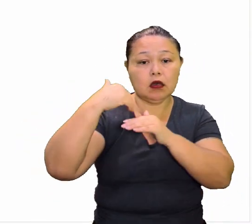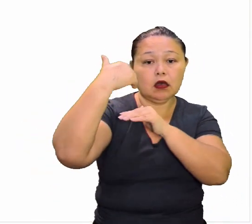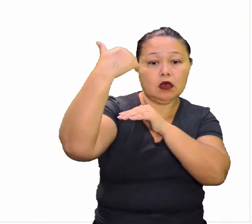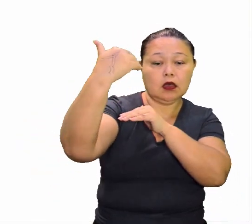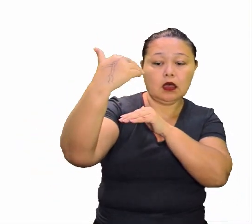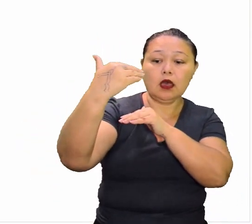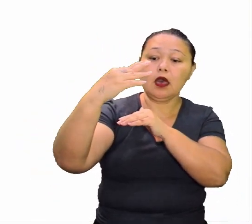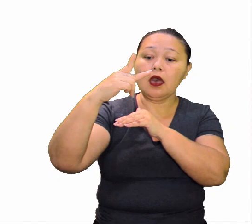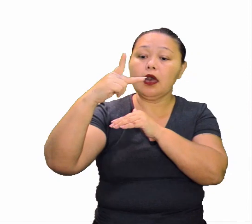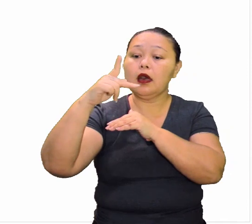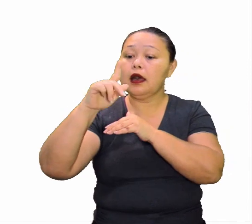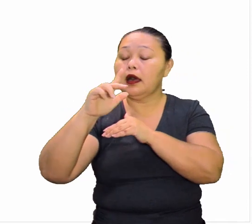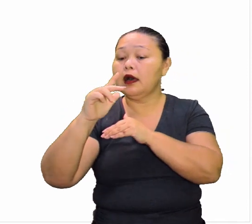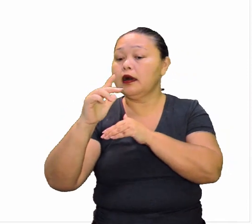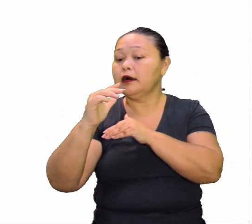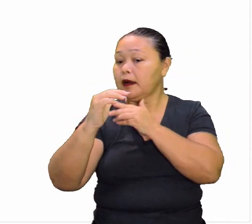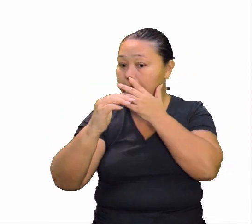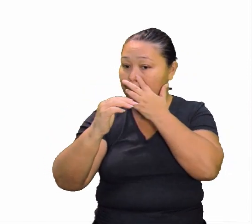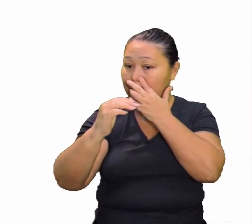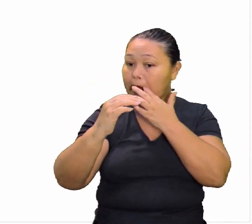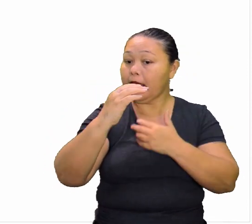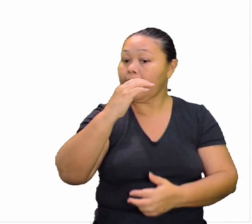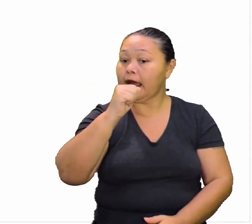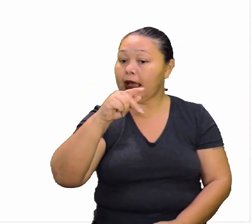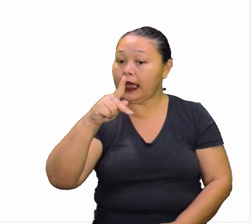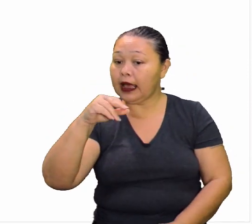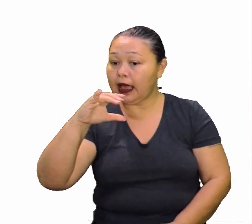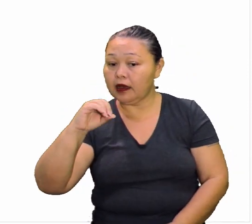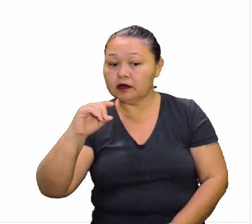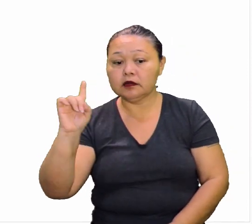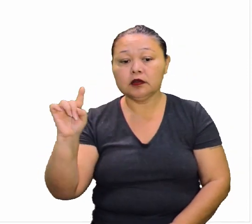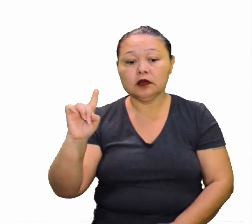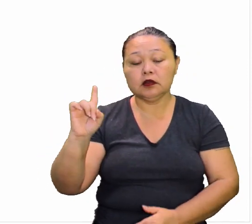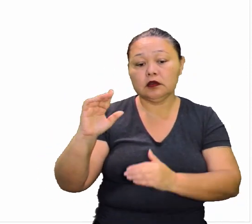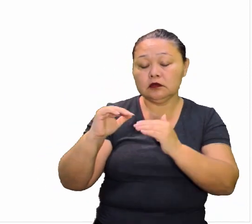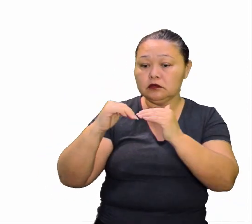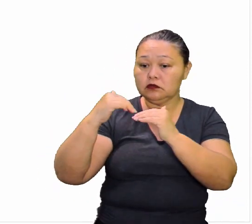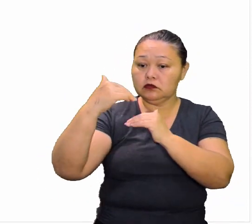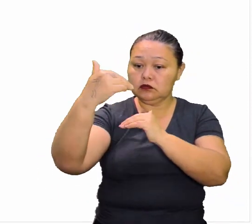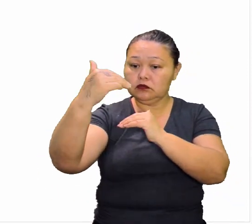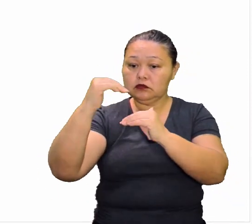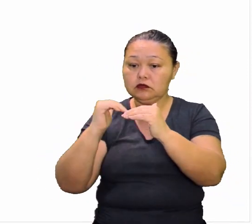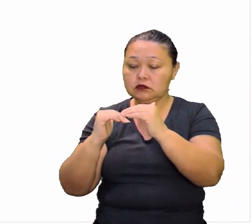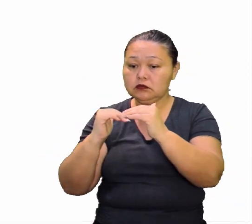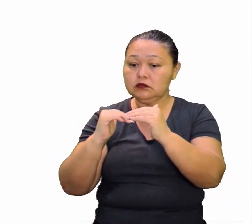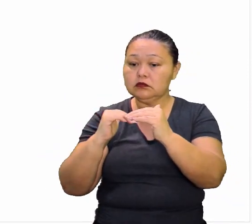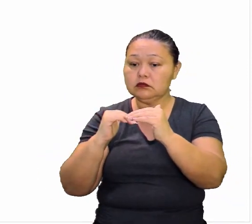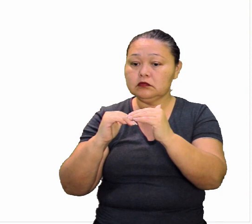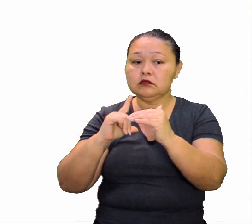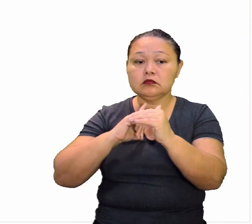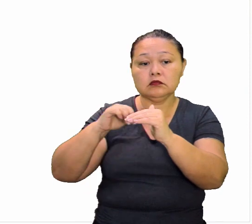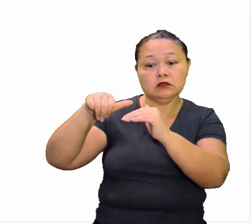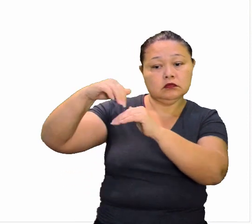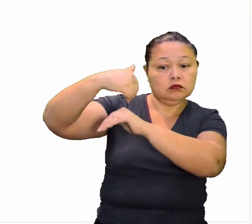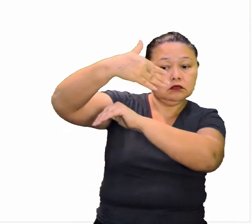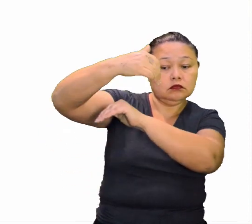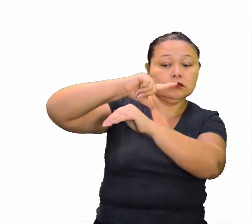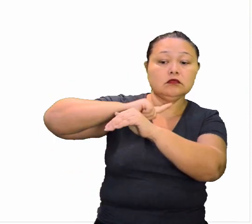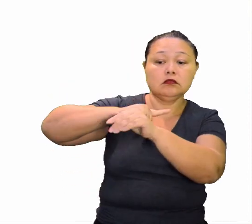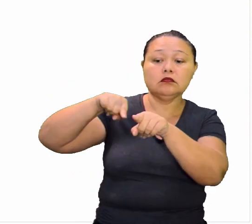lá em cima, e também em Biblos ali no Mar Mediterrâneo, é contemplado pelo crescente